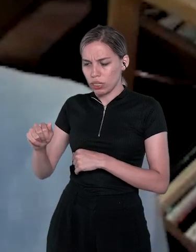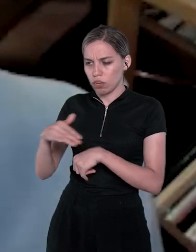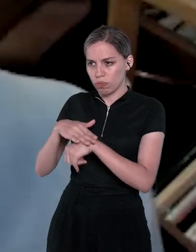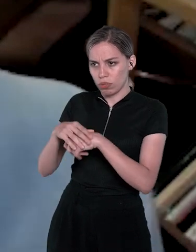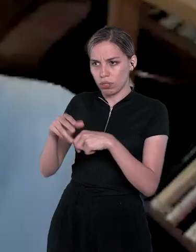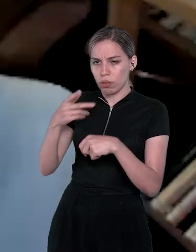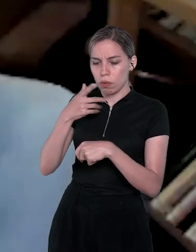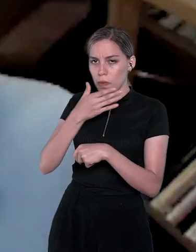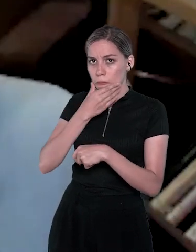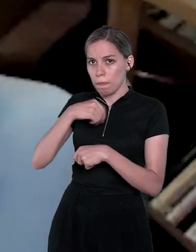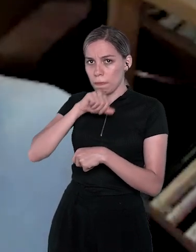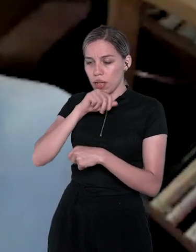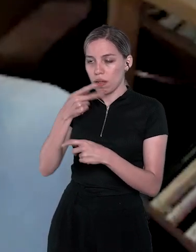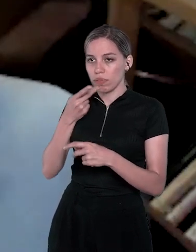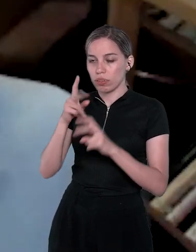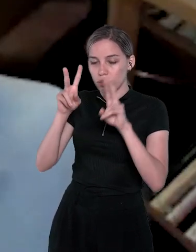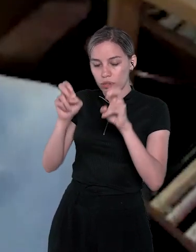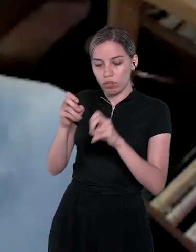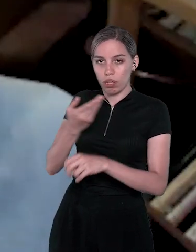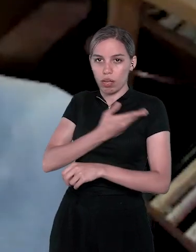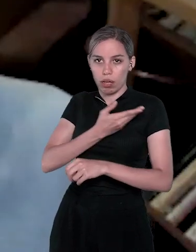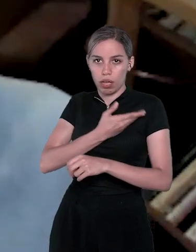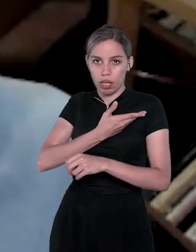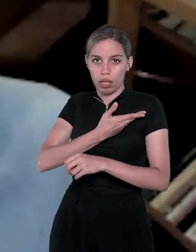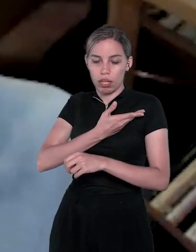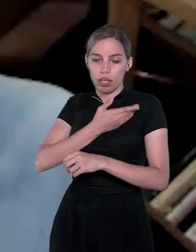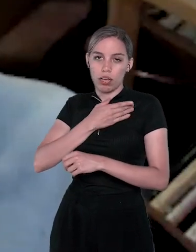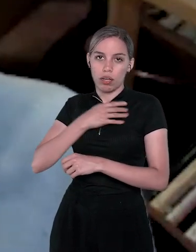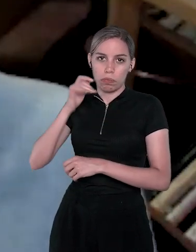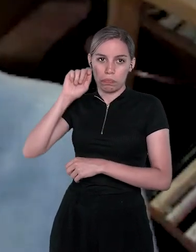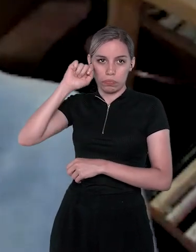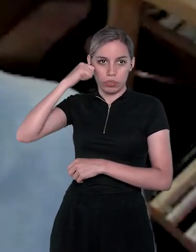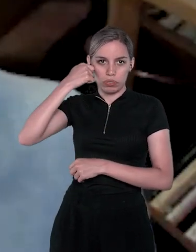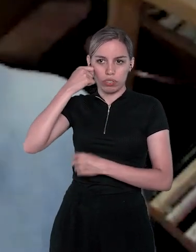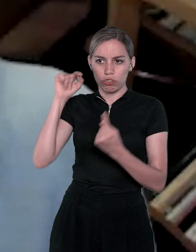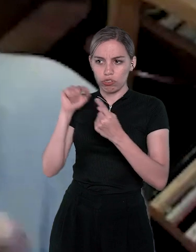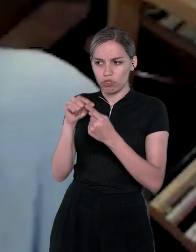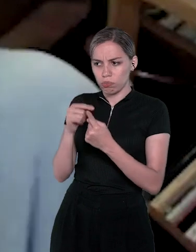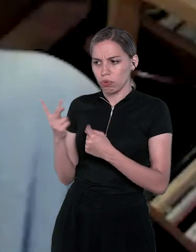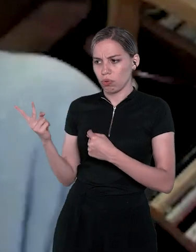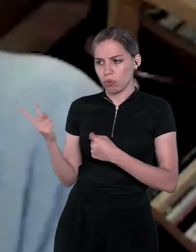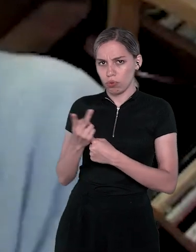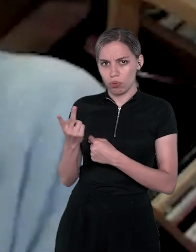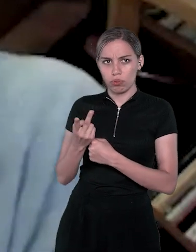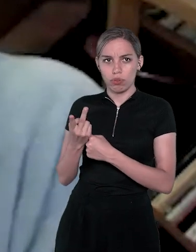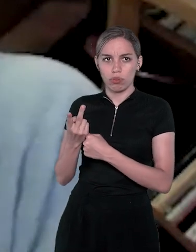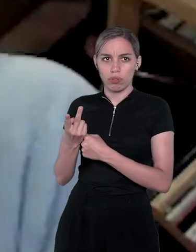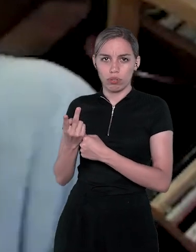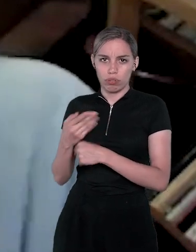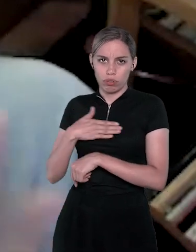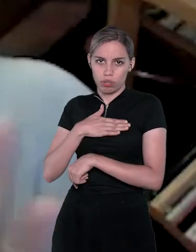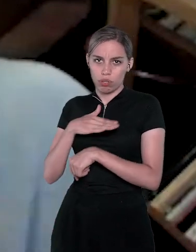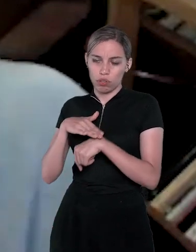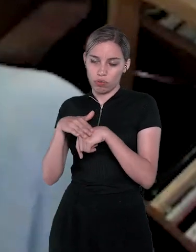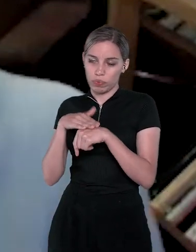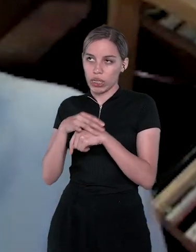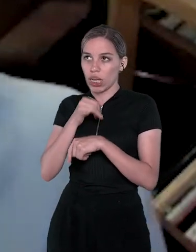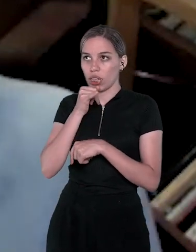há uma certa condescendência, né? Há uma certa... assim, eles são